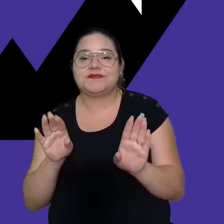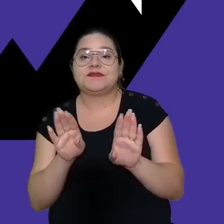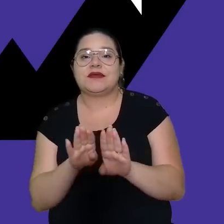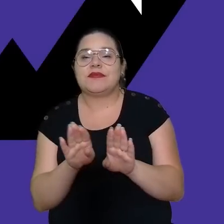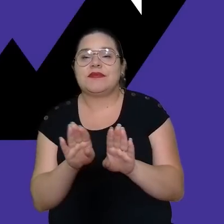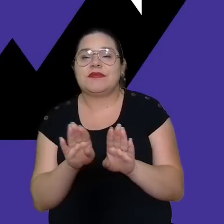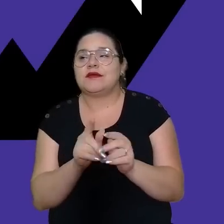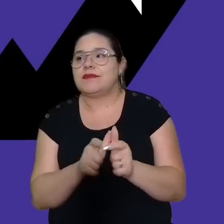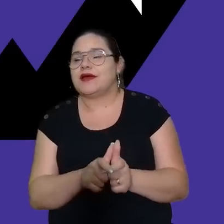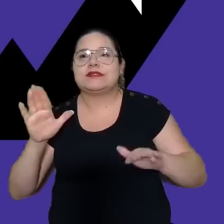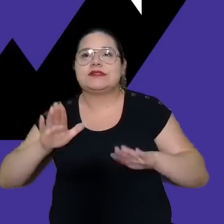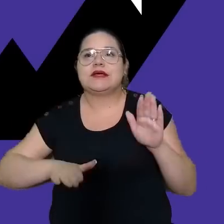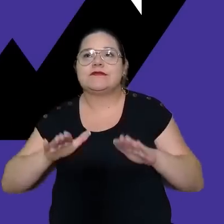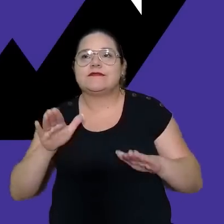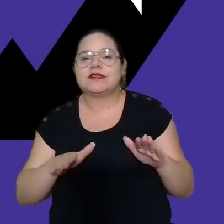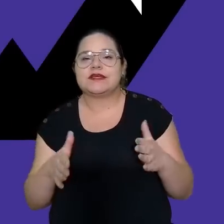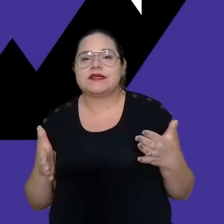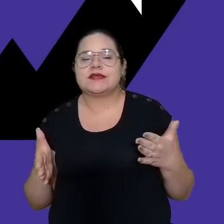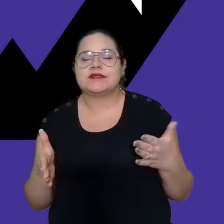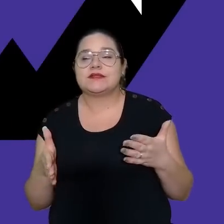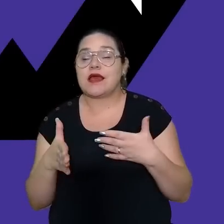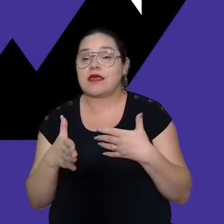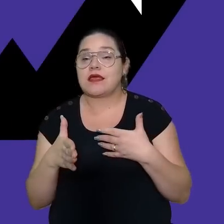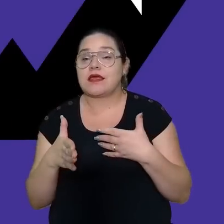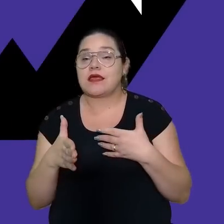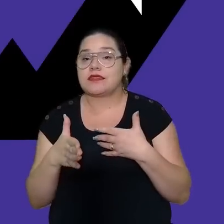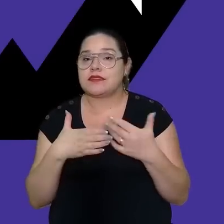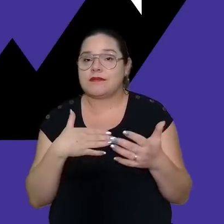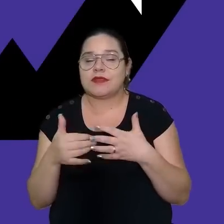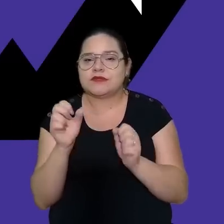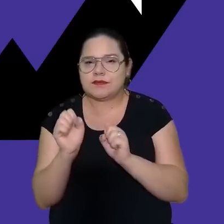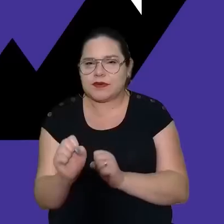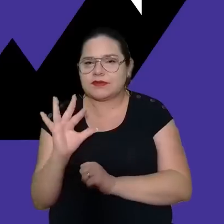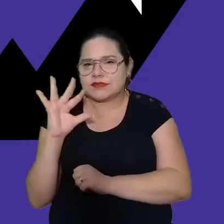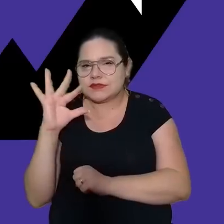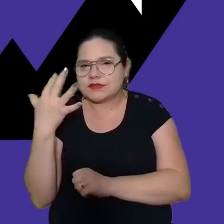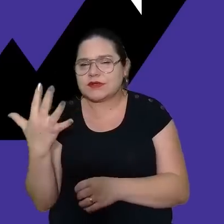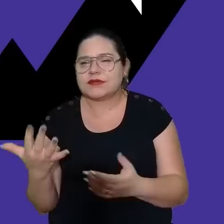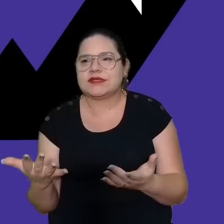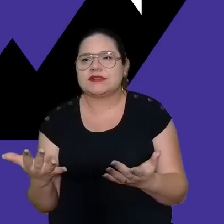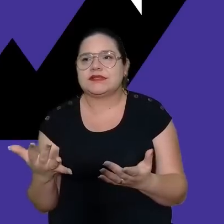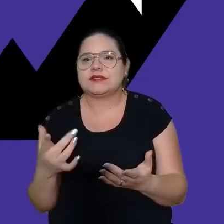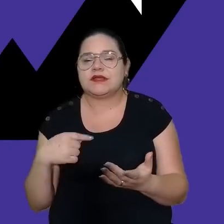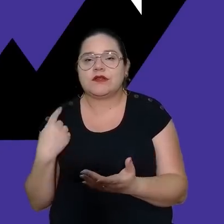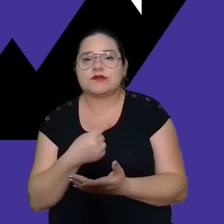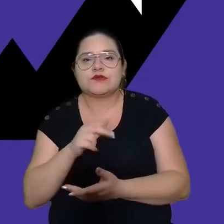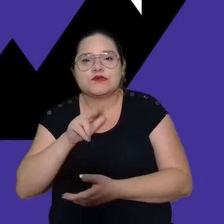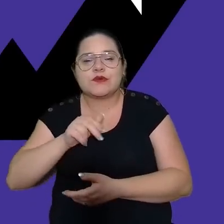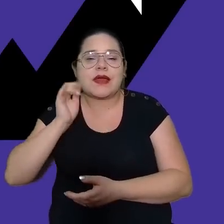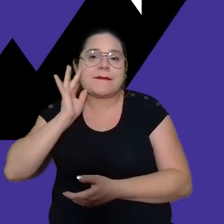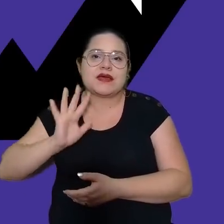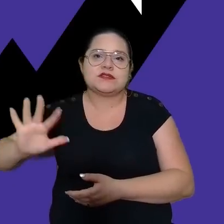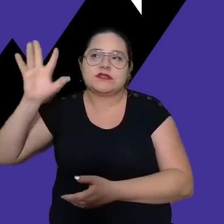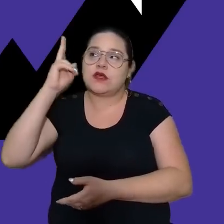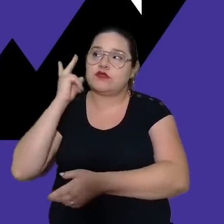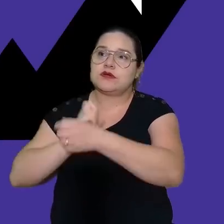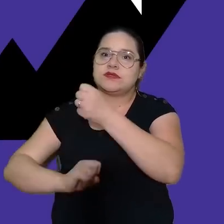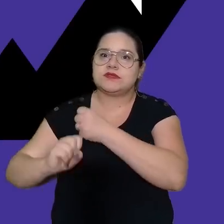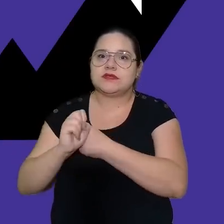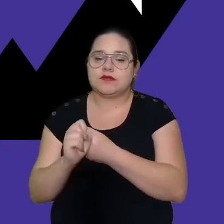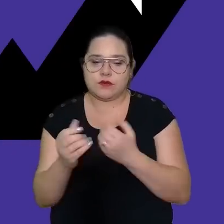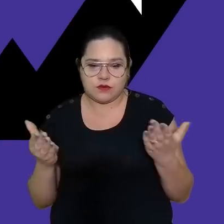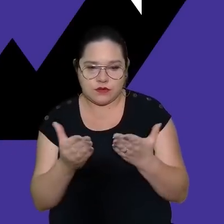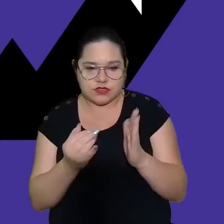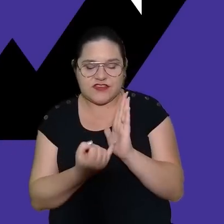talvez, independente do que possa acontecer, e nós não poderíamos imaginar 2 anos atrás que teríamos hoje uma inflação